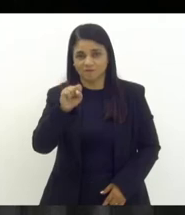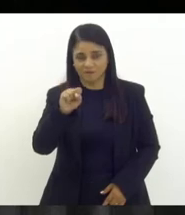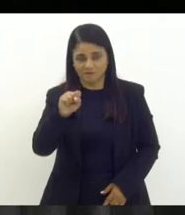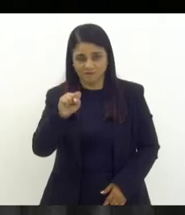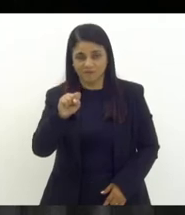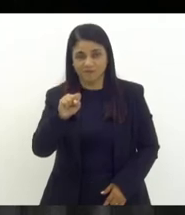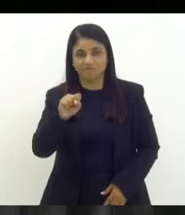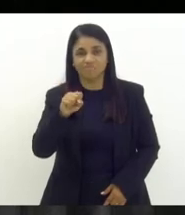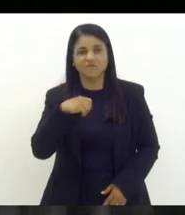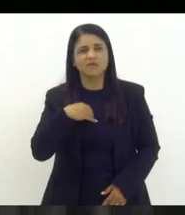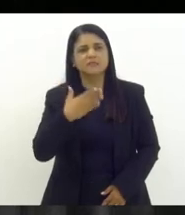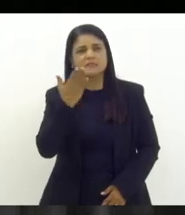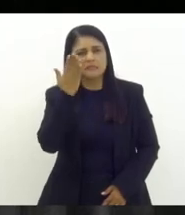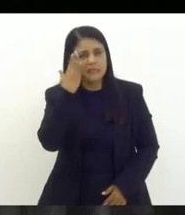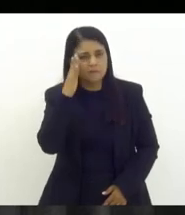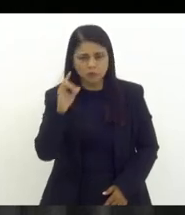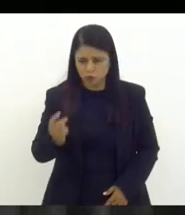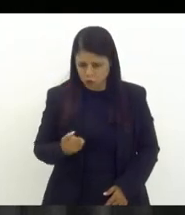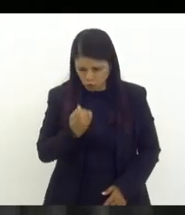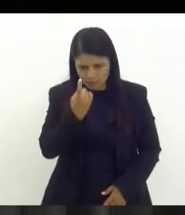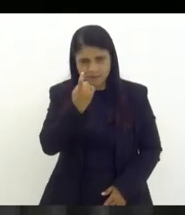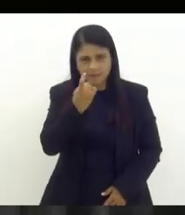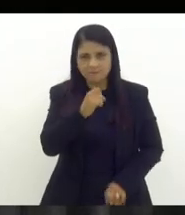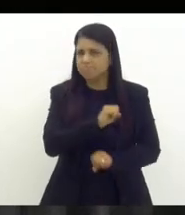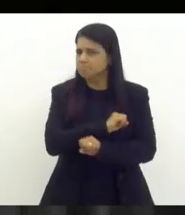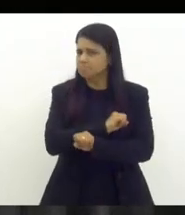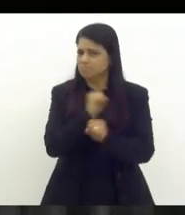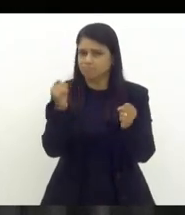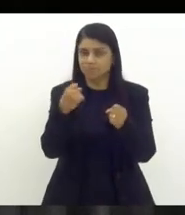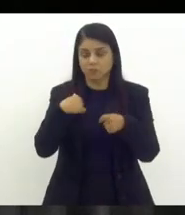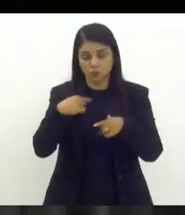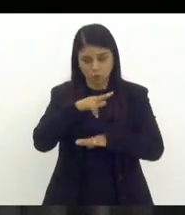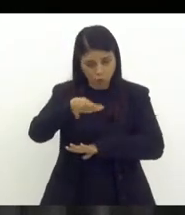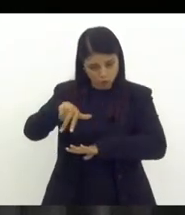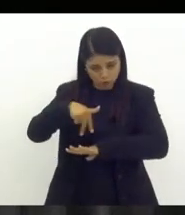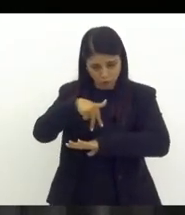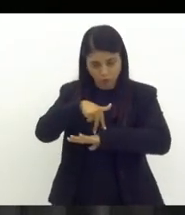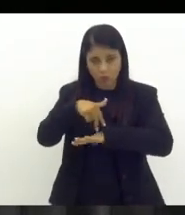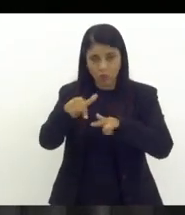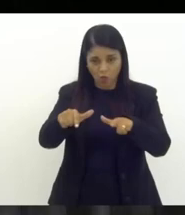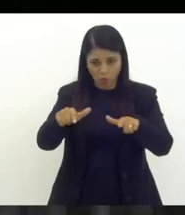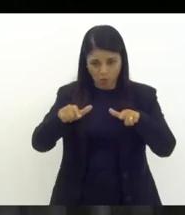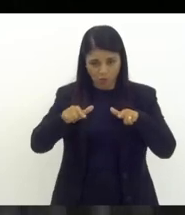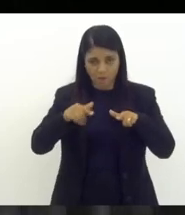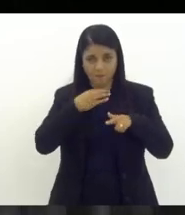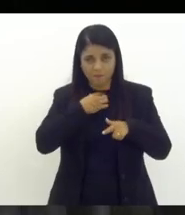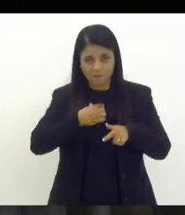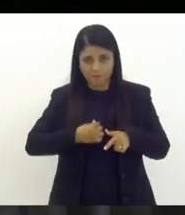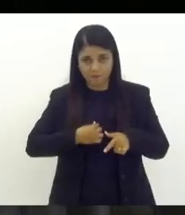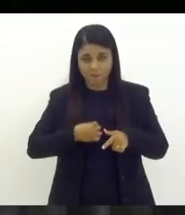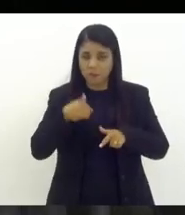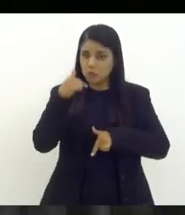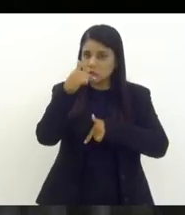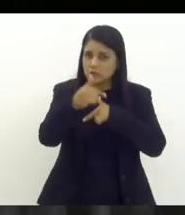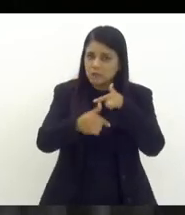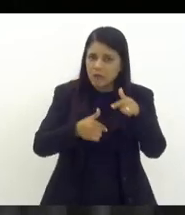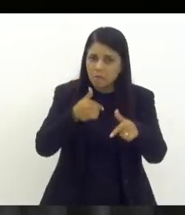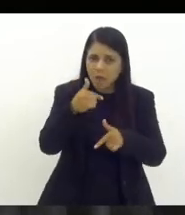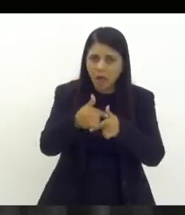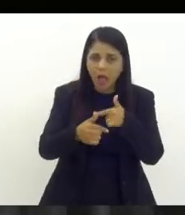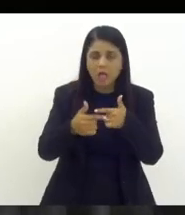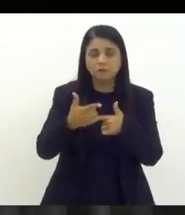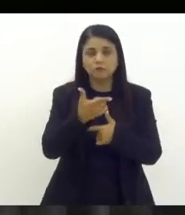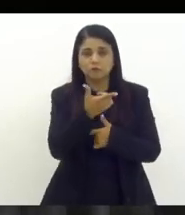que ninguém faz nada sozinho se hoje eu estou aqui recebendo essa homenagem por conta de todo o trabalho que eu fiz